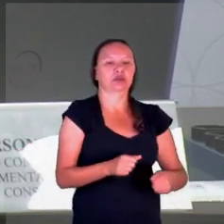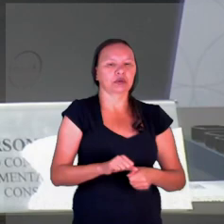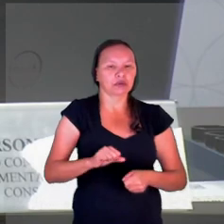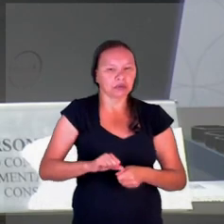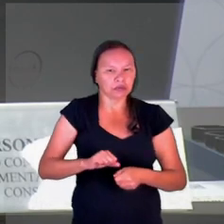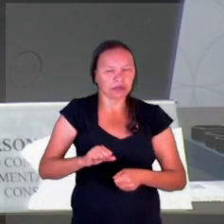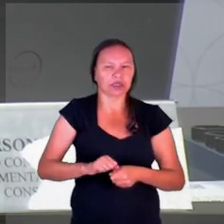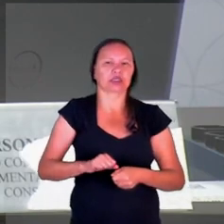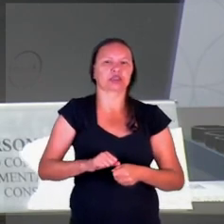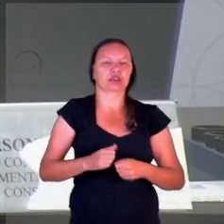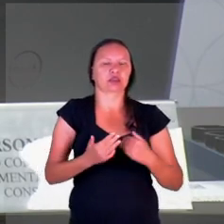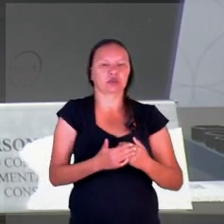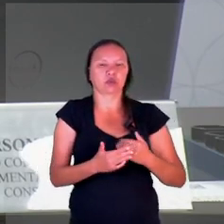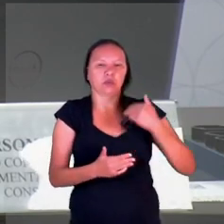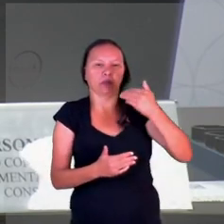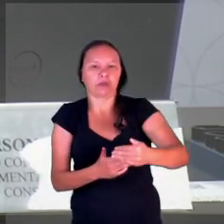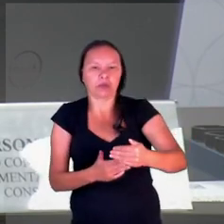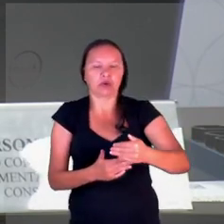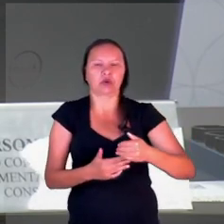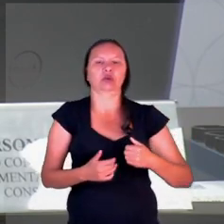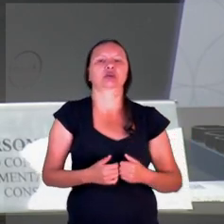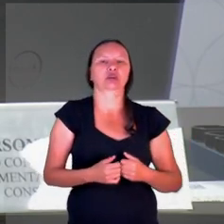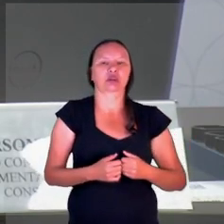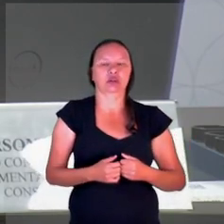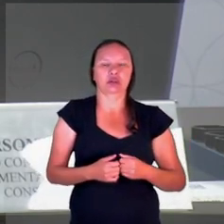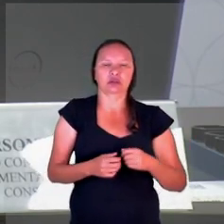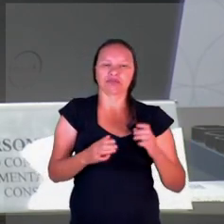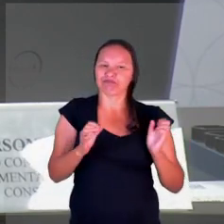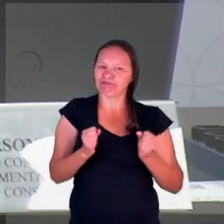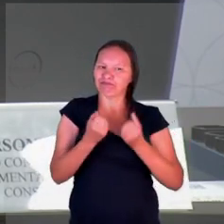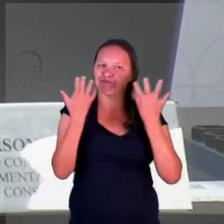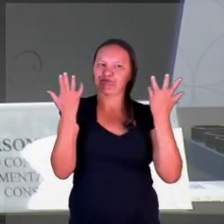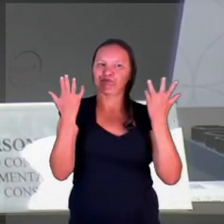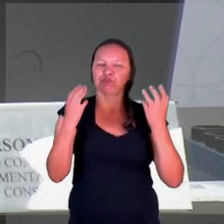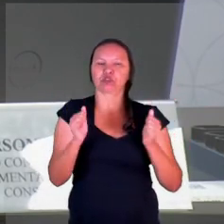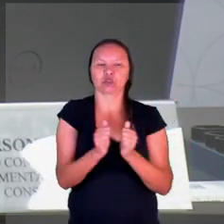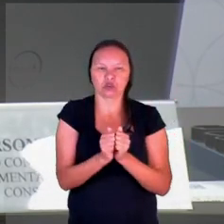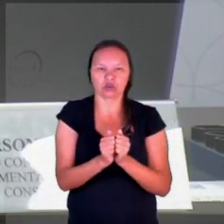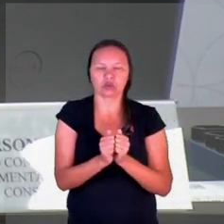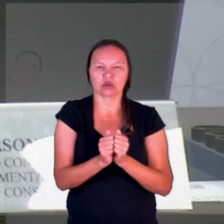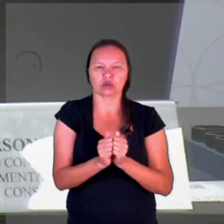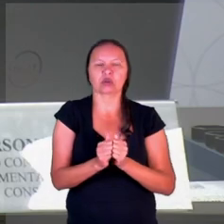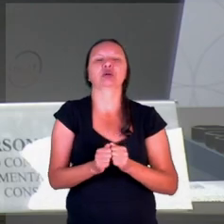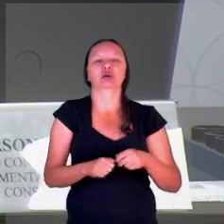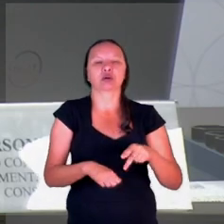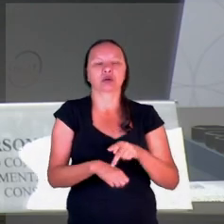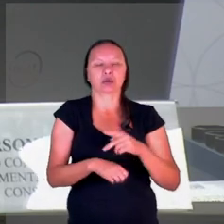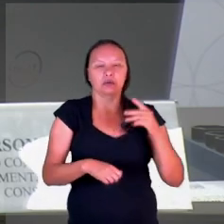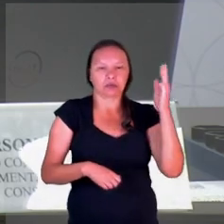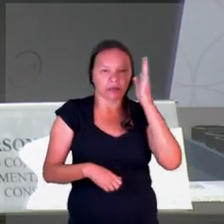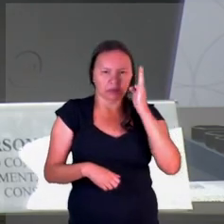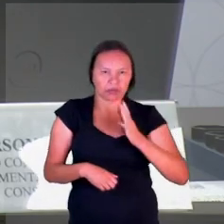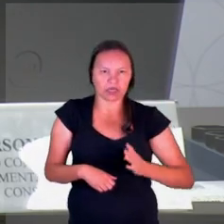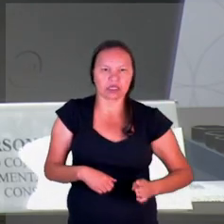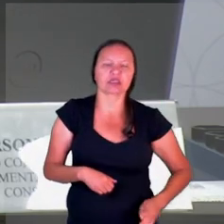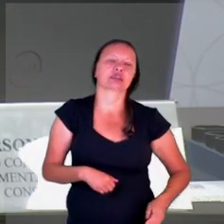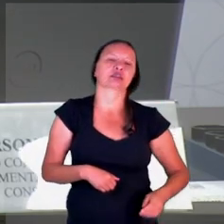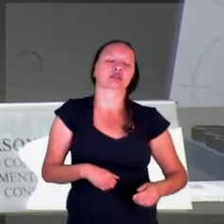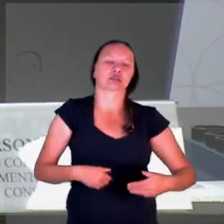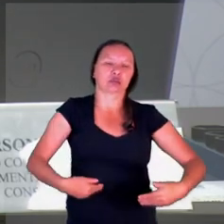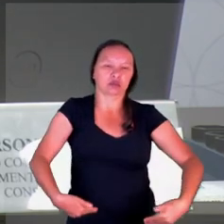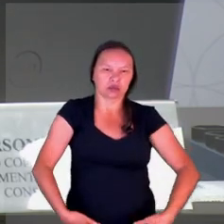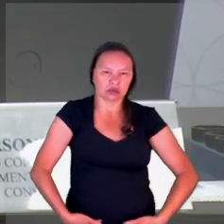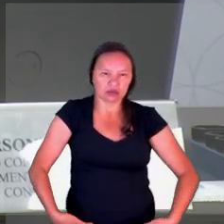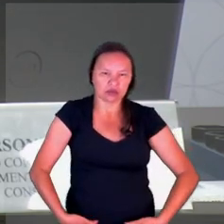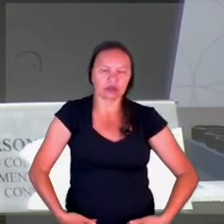ser feito no próximo período inclusive em sinergia com o Plano Brasil sem fome como é que juntos